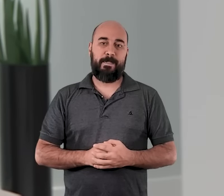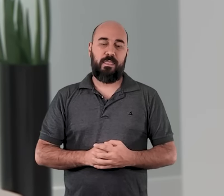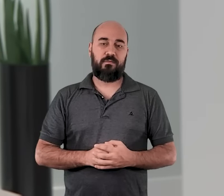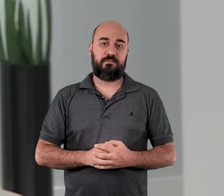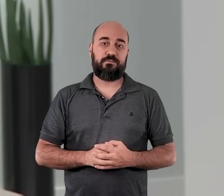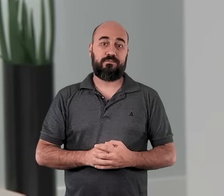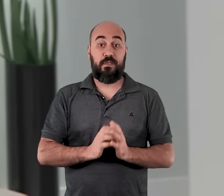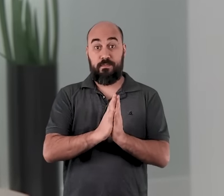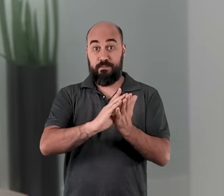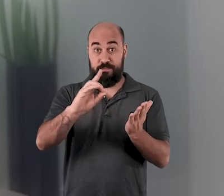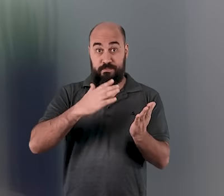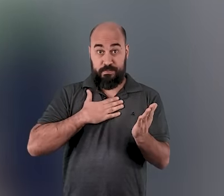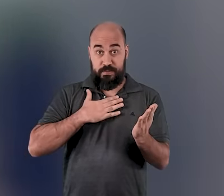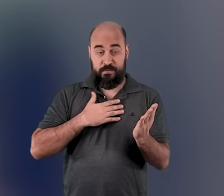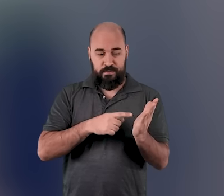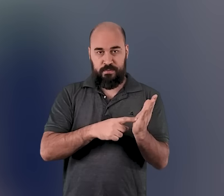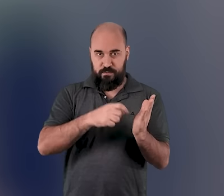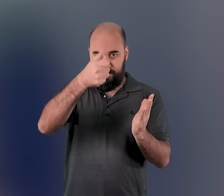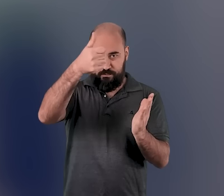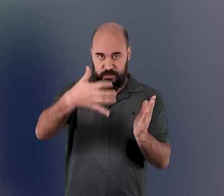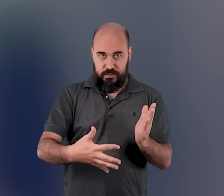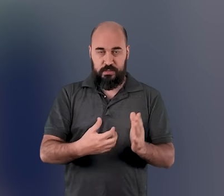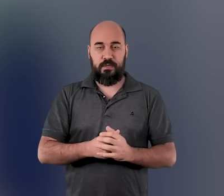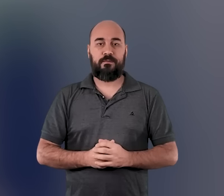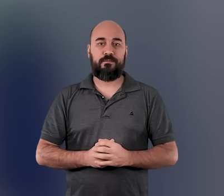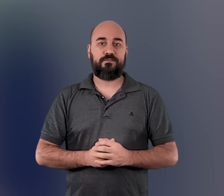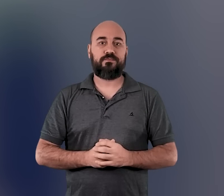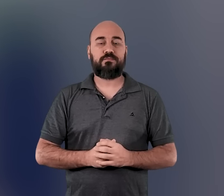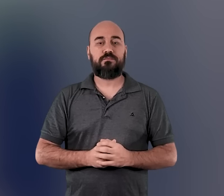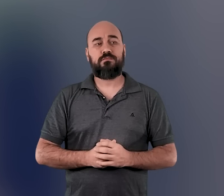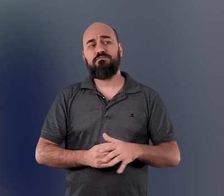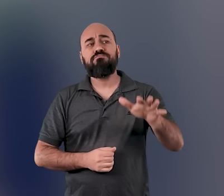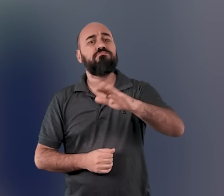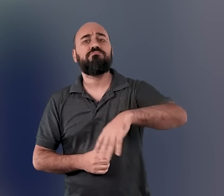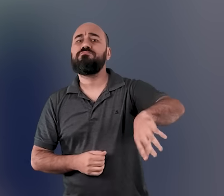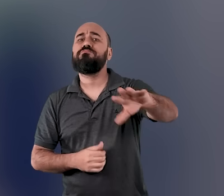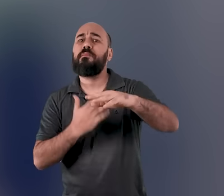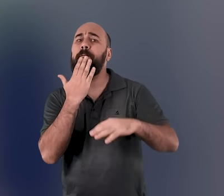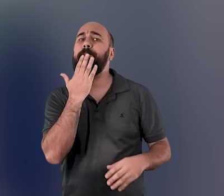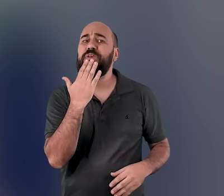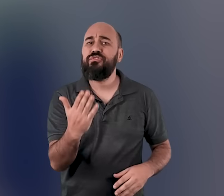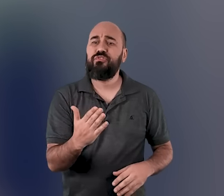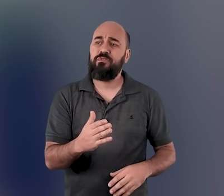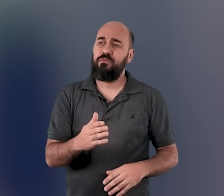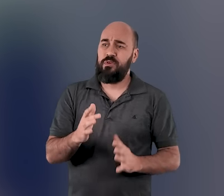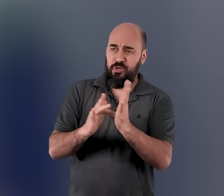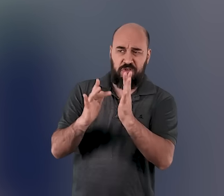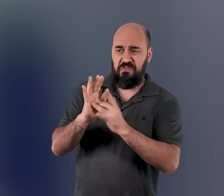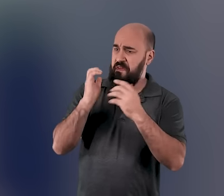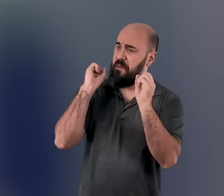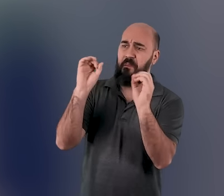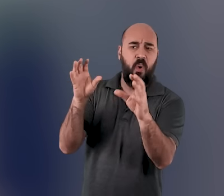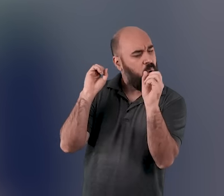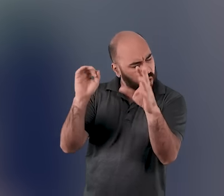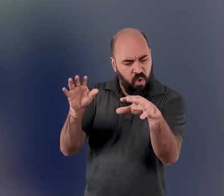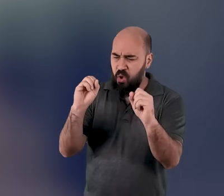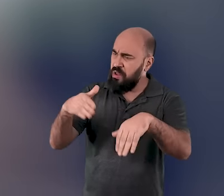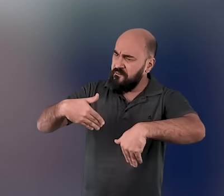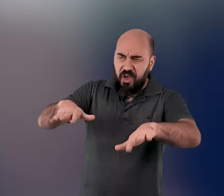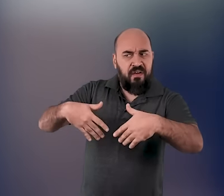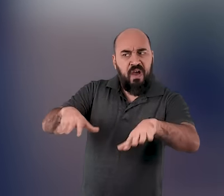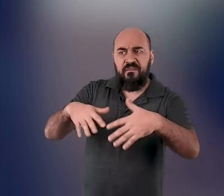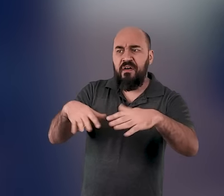Na minha Bíblia está escrito assim: e começaram a pedir com insistência que Jesus se retirasse da terra deles. Quando